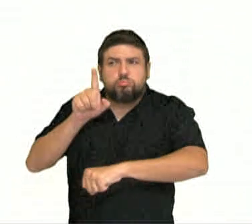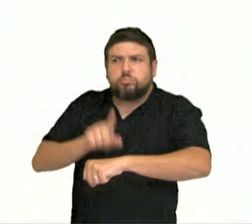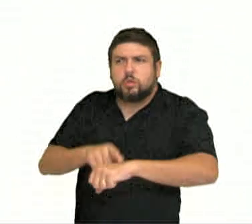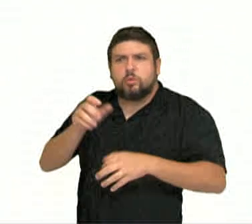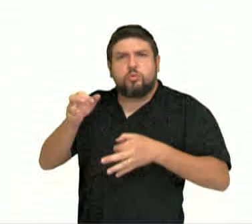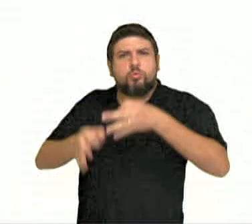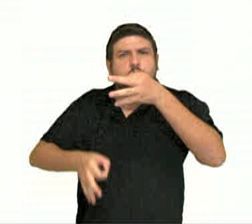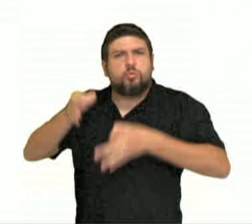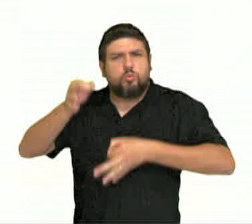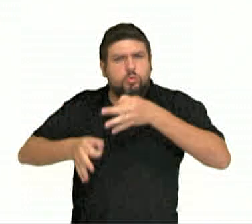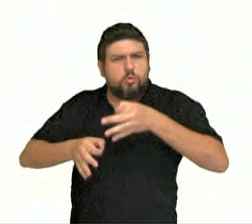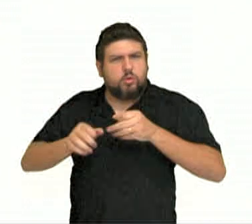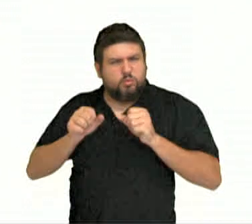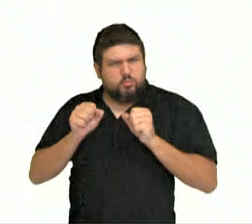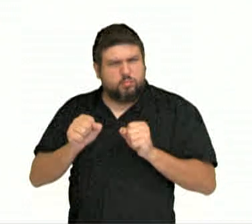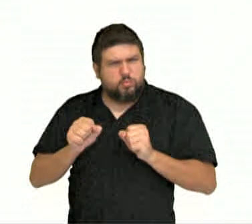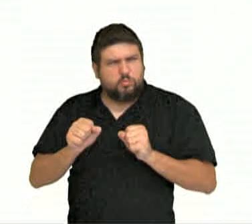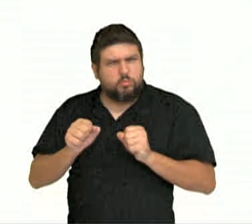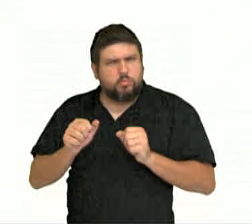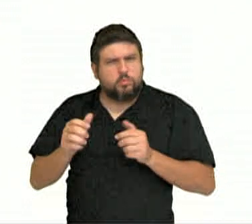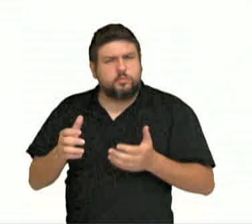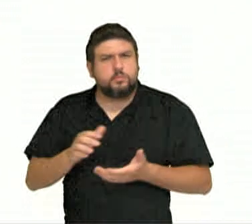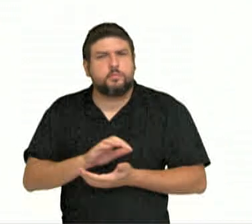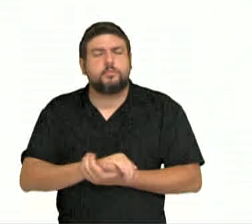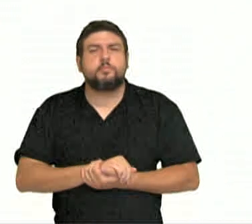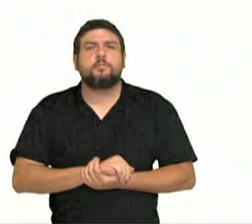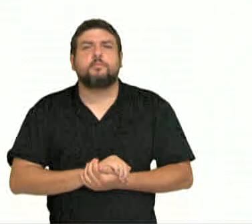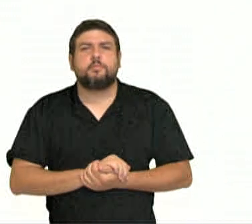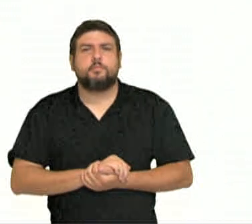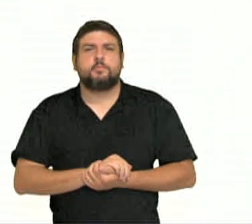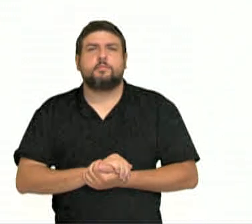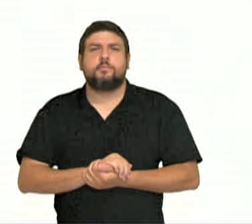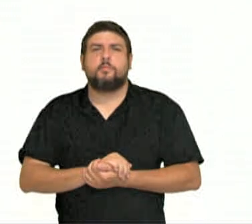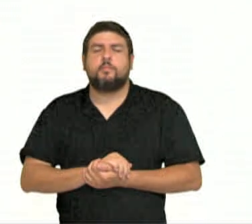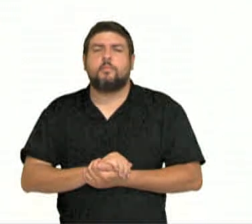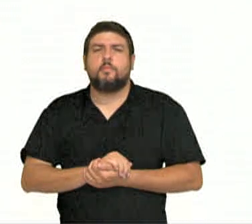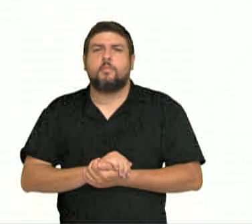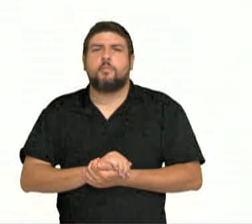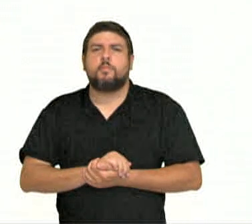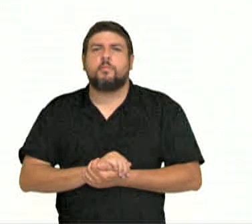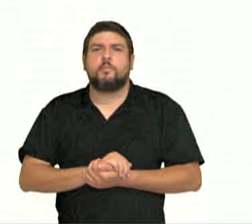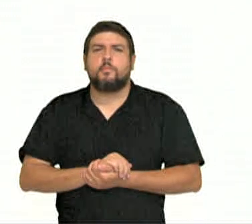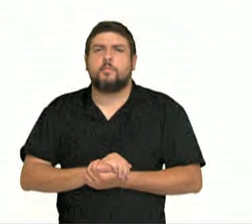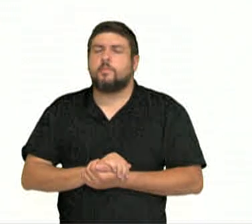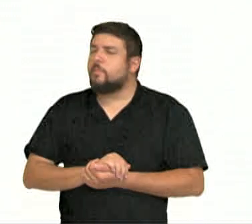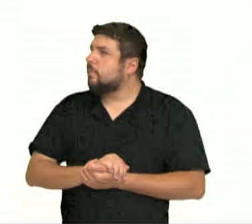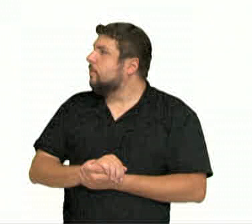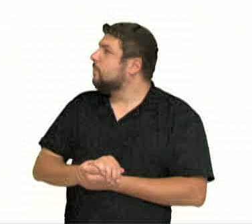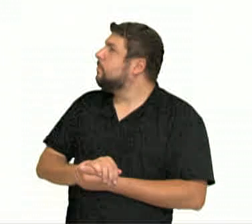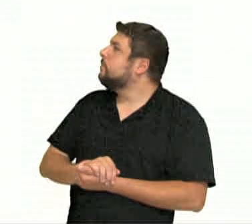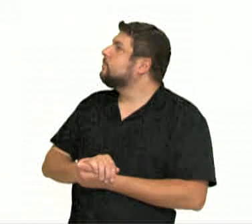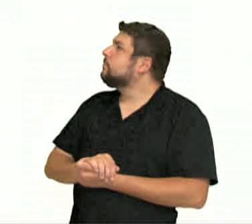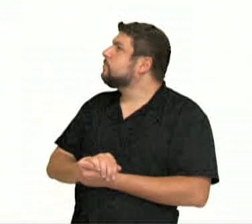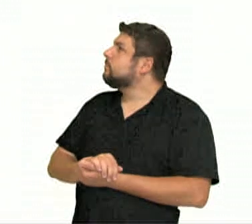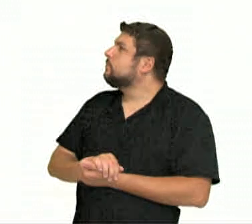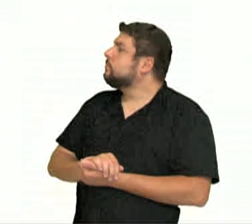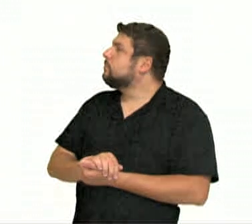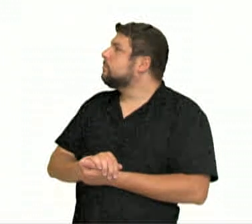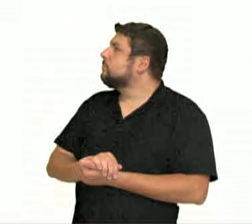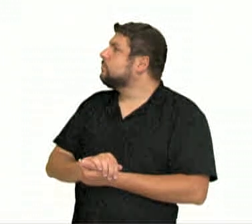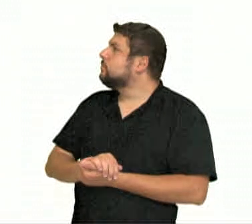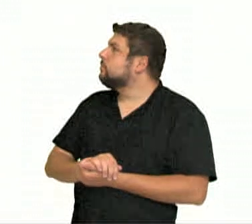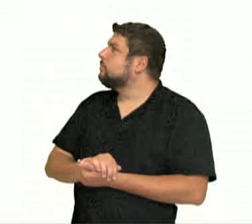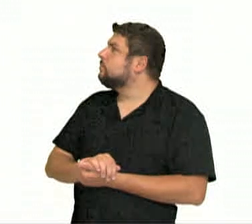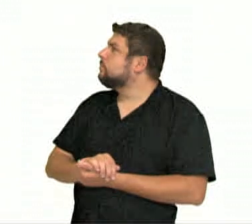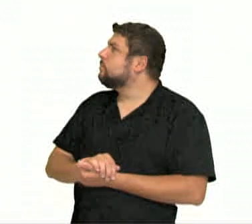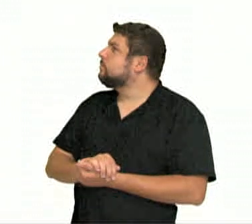que é possível avaliar isso, gente? Então, nós temos aqui, esta vinheta de Mafalda cita uma frase de Gandhi, falando